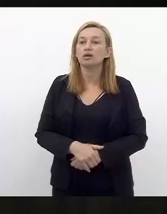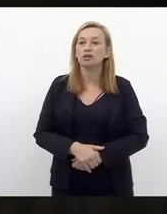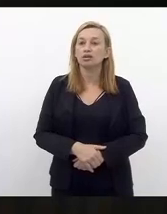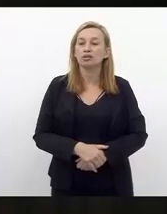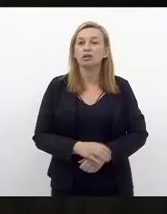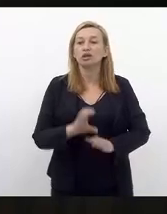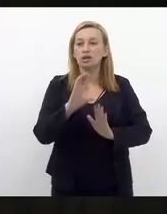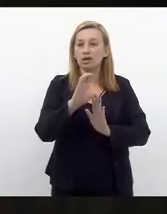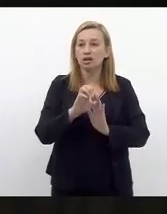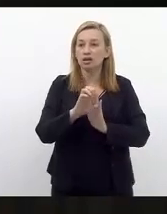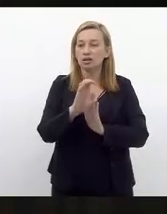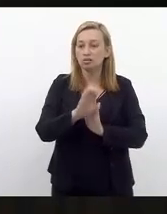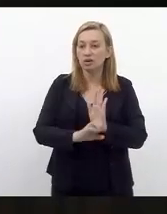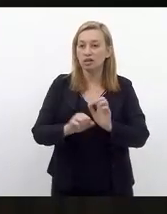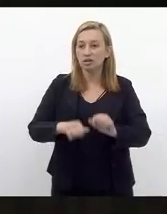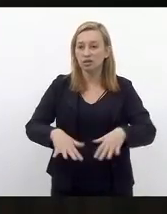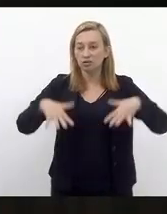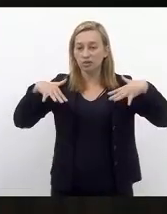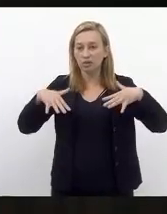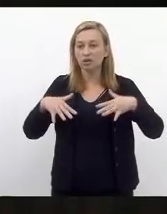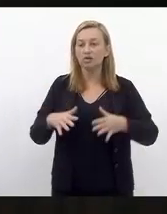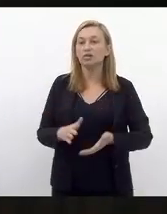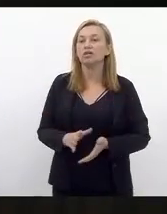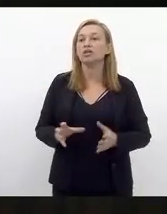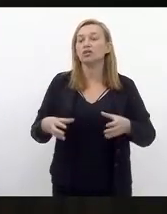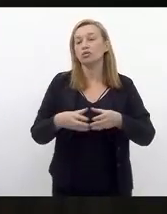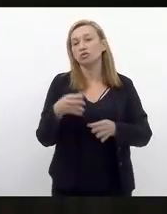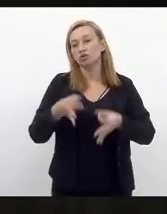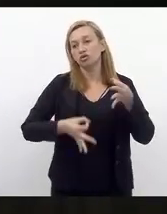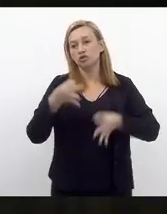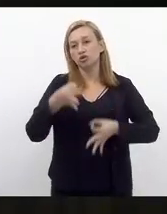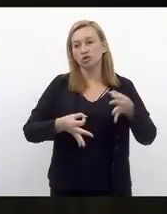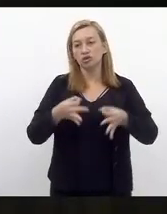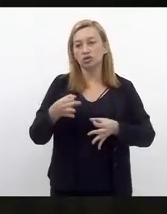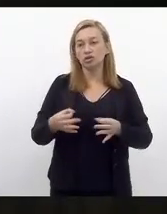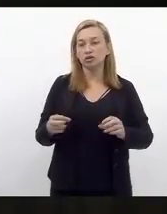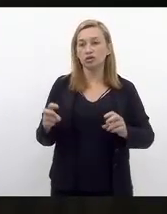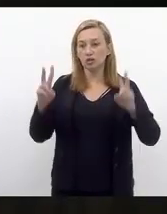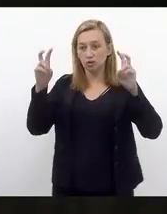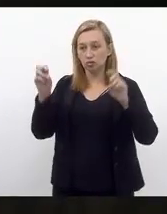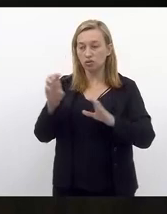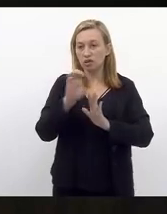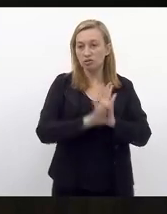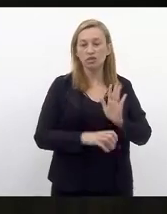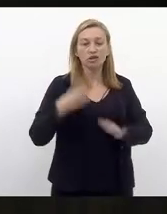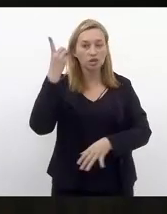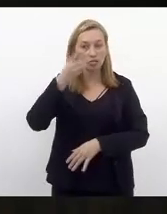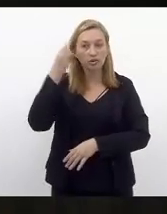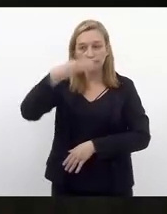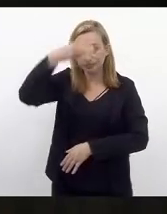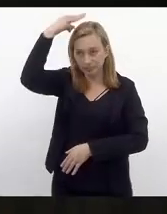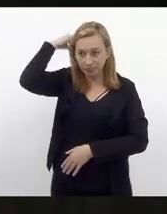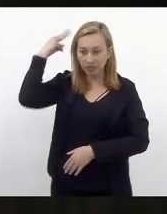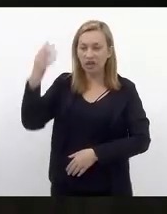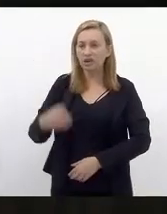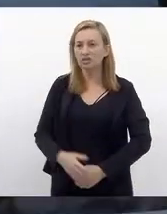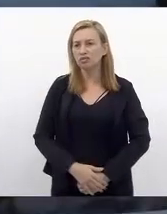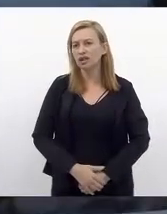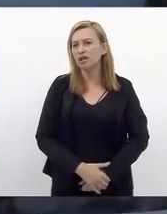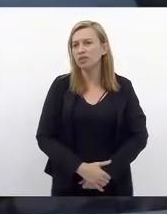as emendas de Pollyana o presente parecer pela comissão de concessão justiça sobre as emendas do deputado Márcio